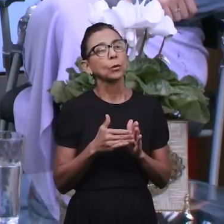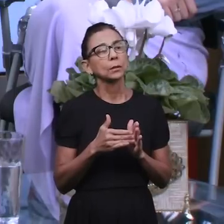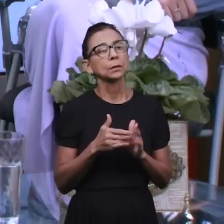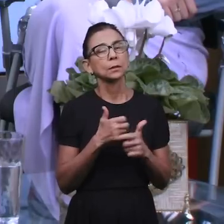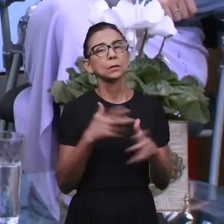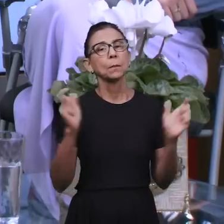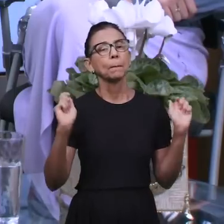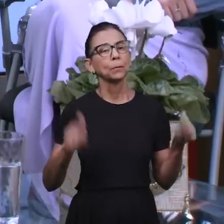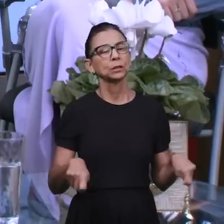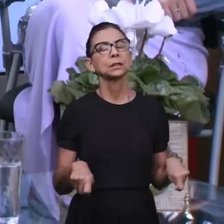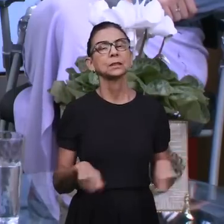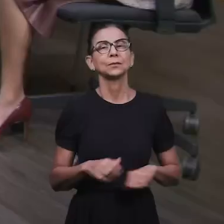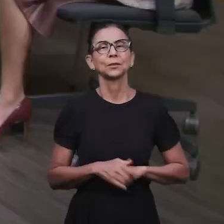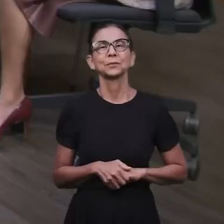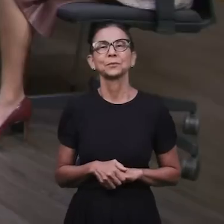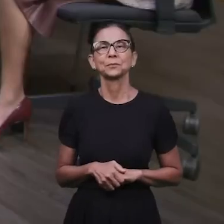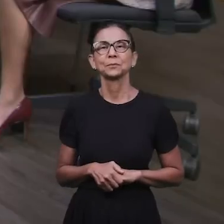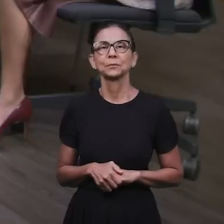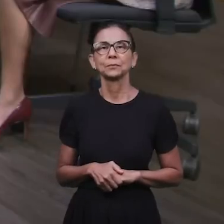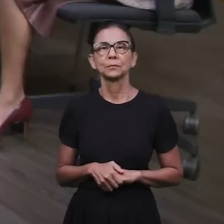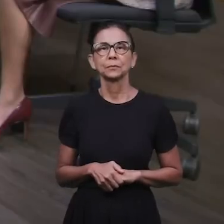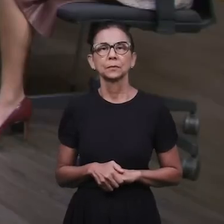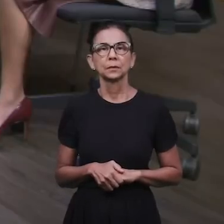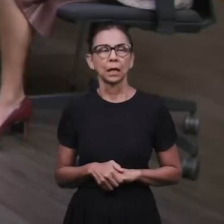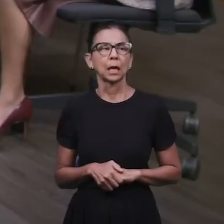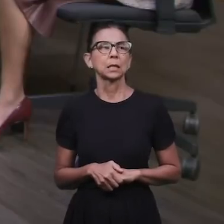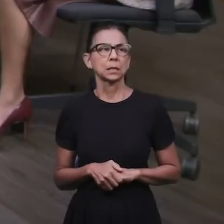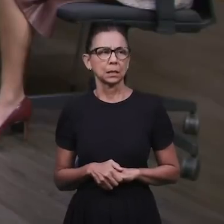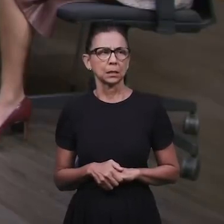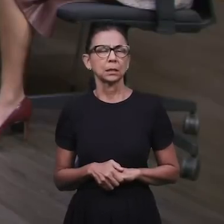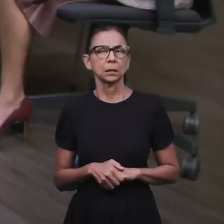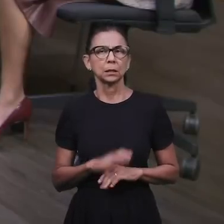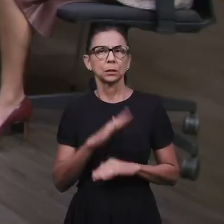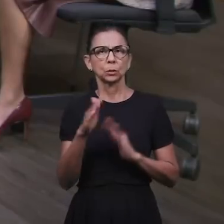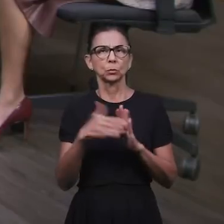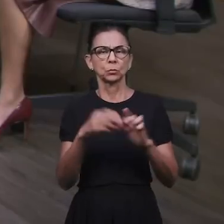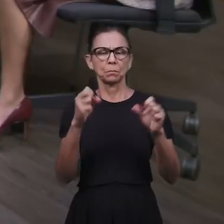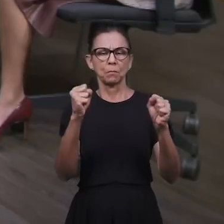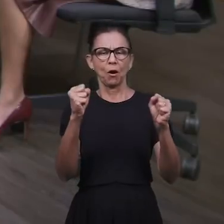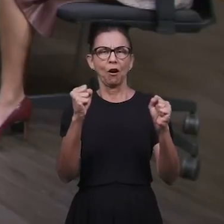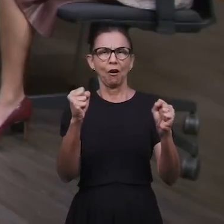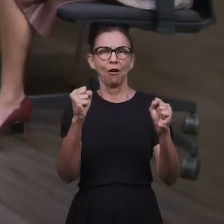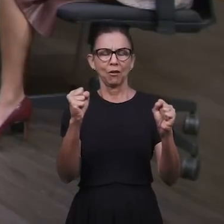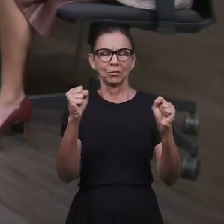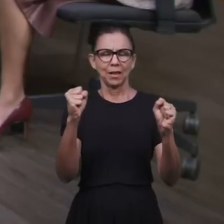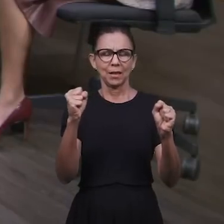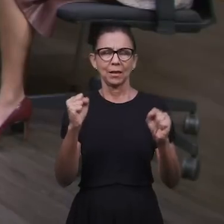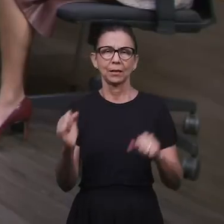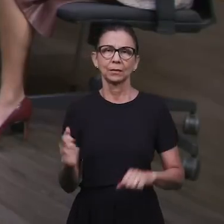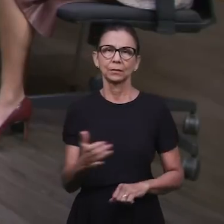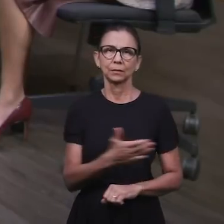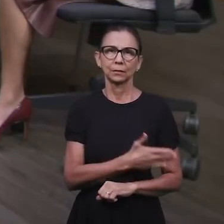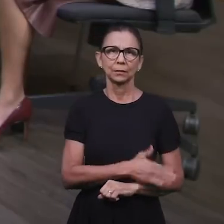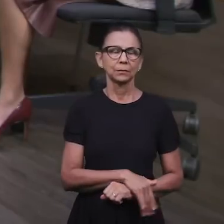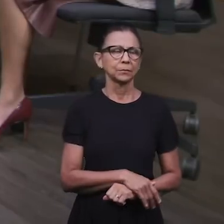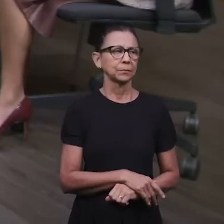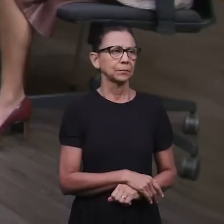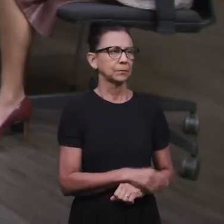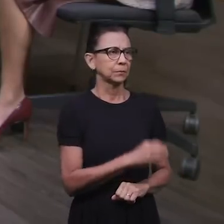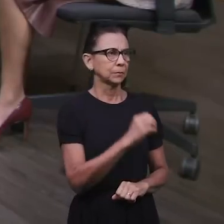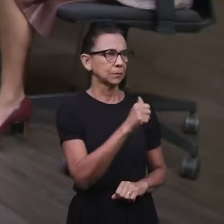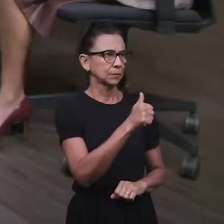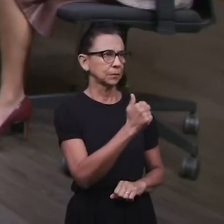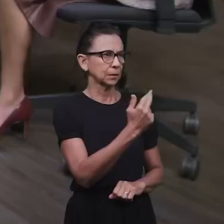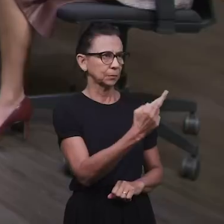lícitas? É isso. Pode tudo. E é sobre isso que nós vamos desenvolver o nosso tema aqui nessa conversa.